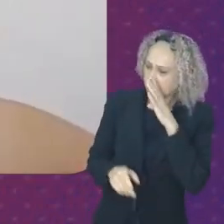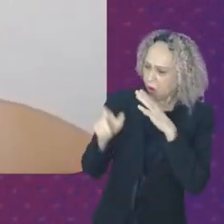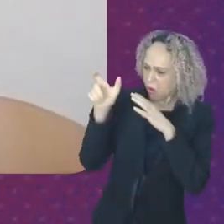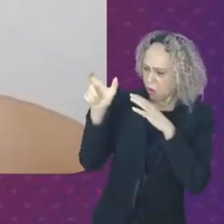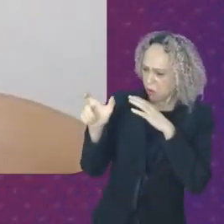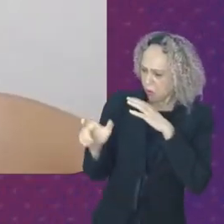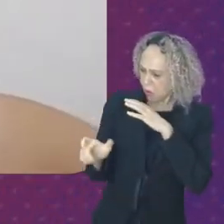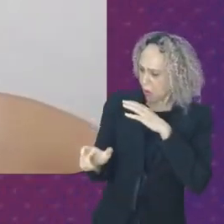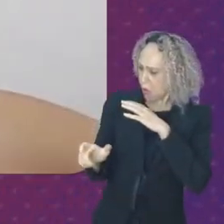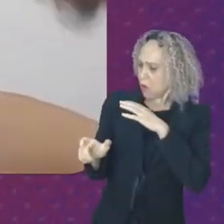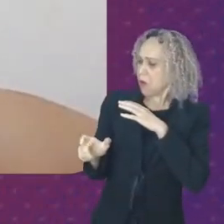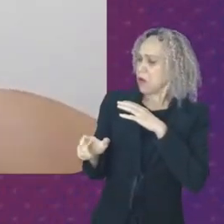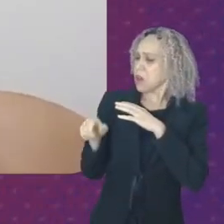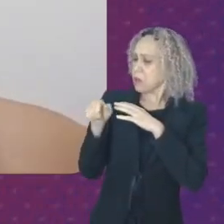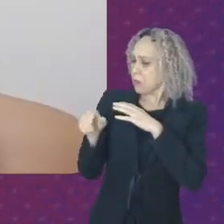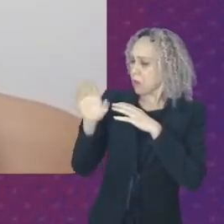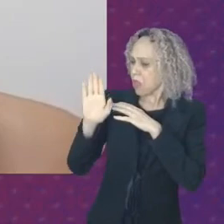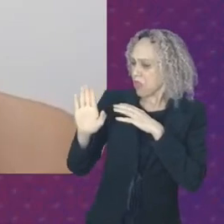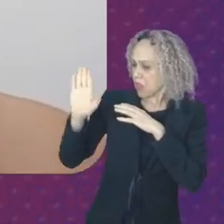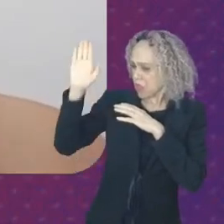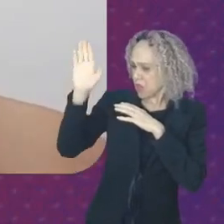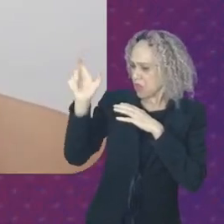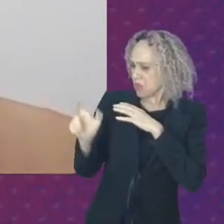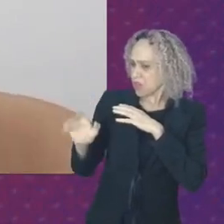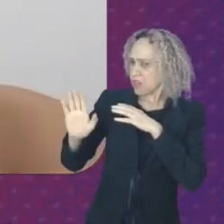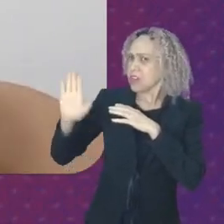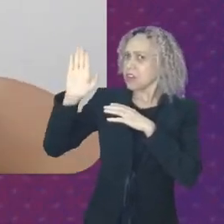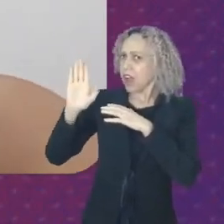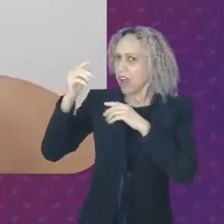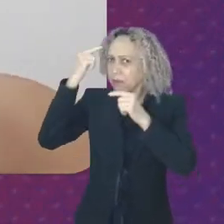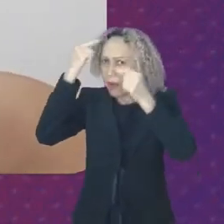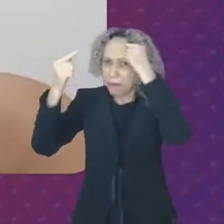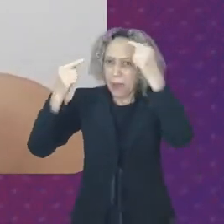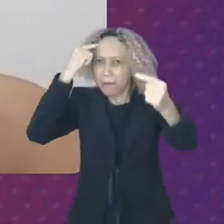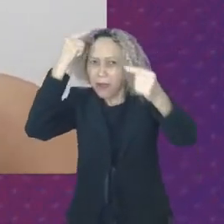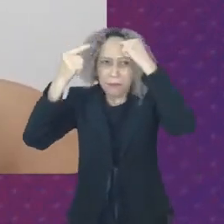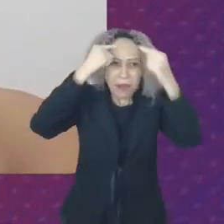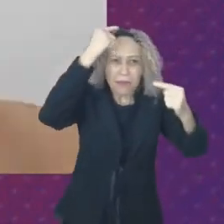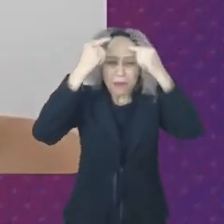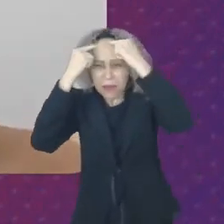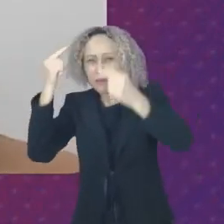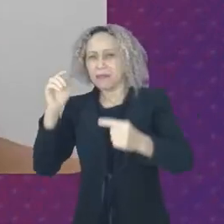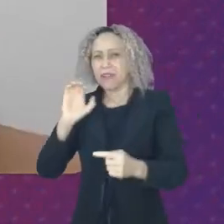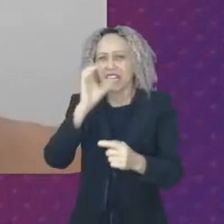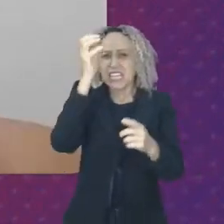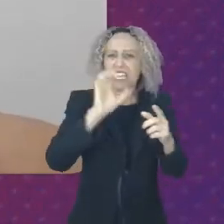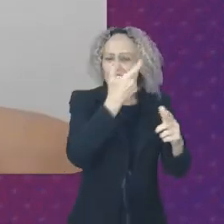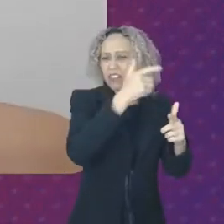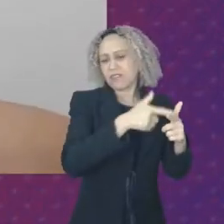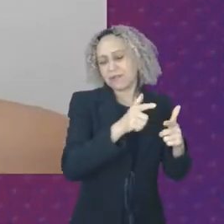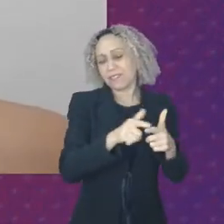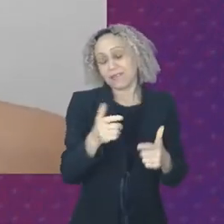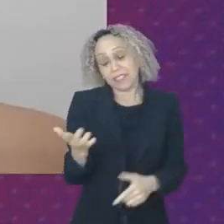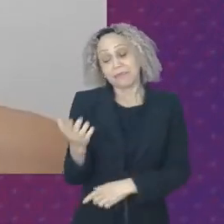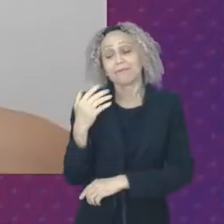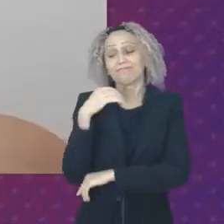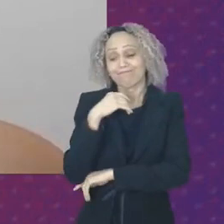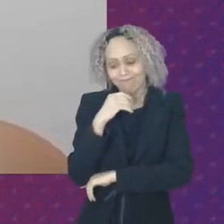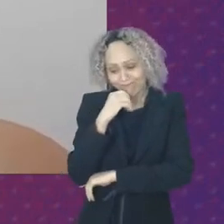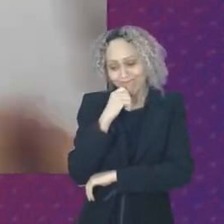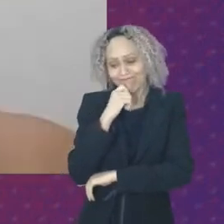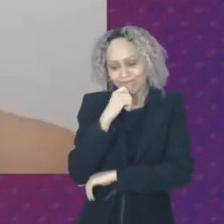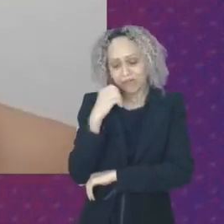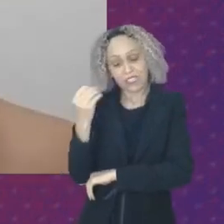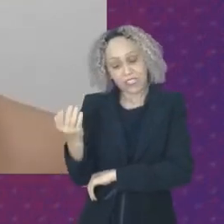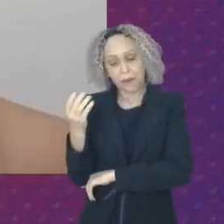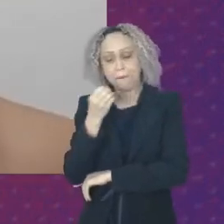pode mudar completamente a história de um problema que está apresentado. Um exemplo disso, vamos